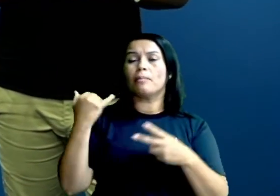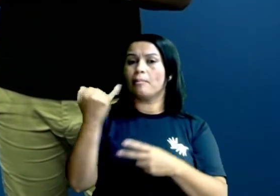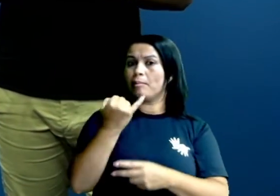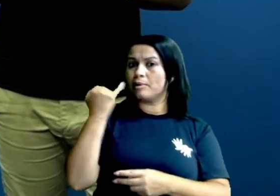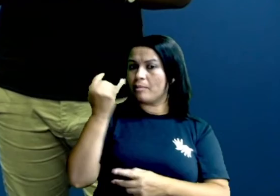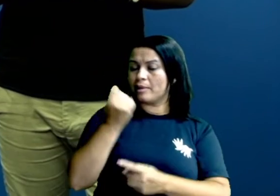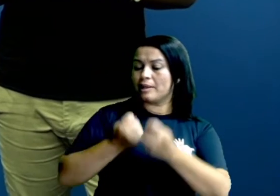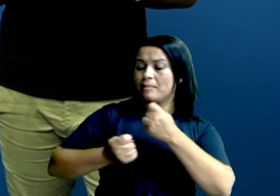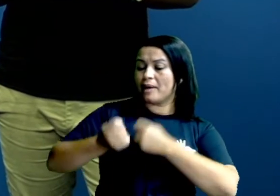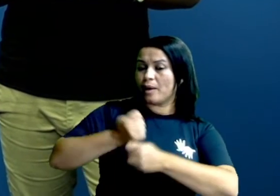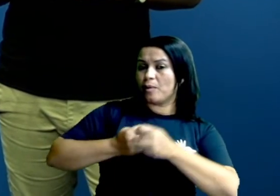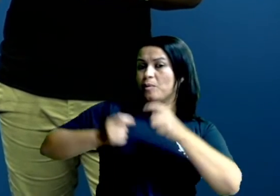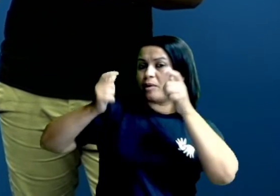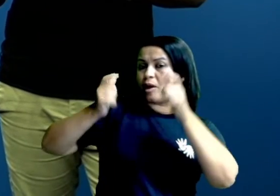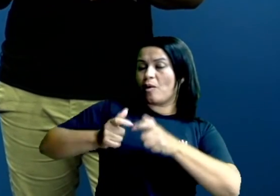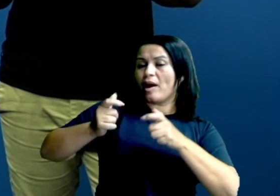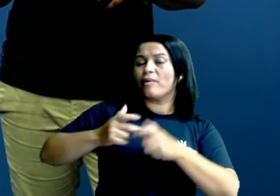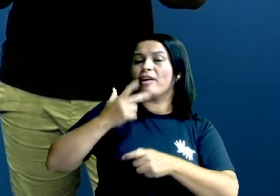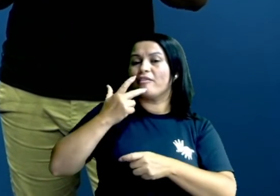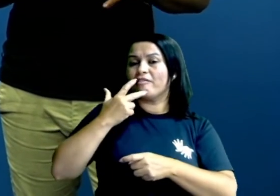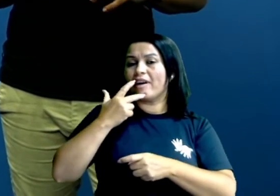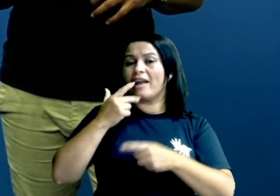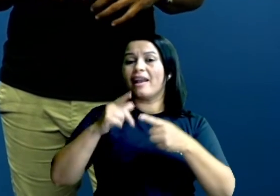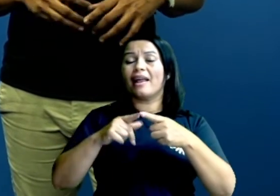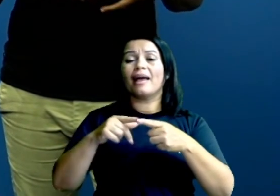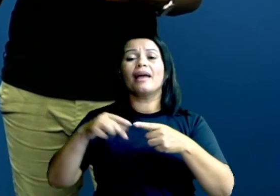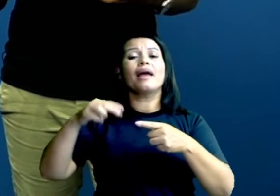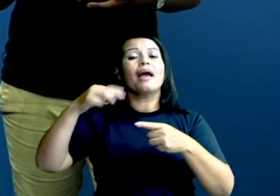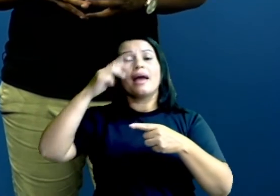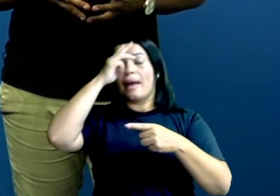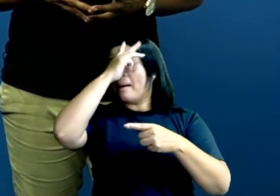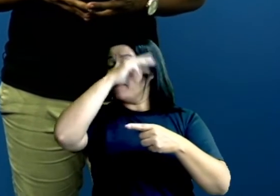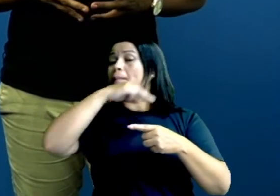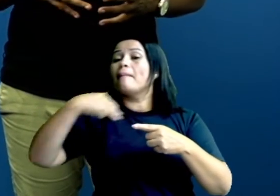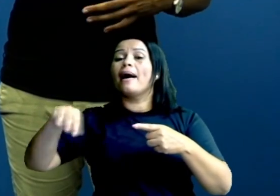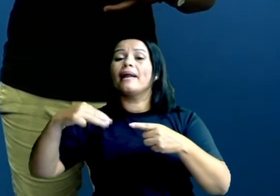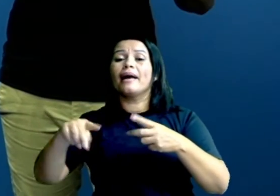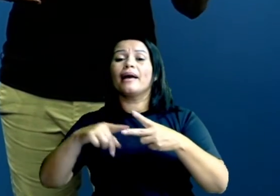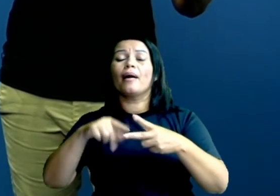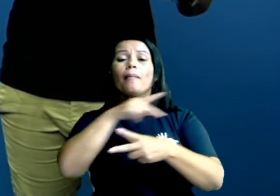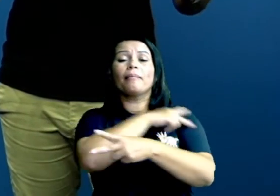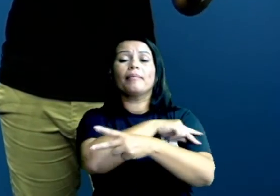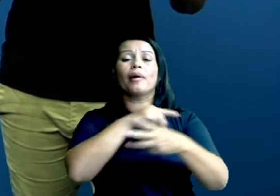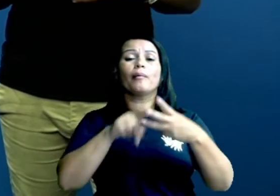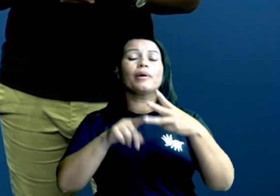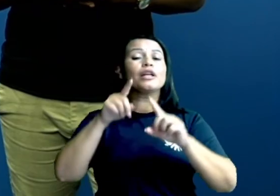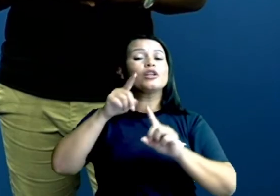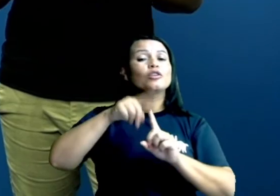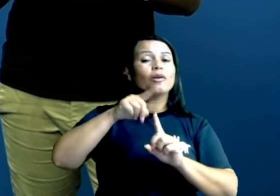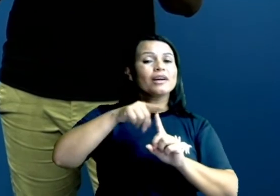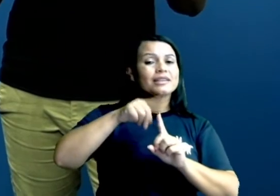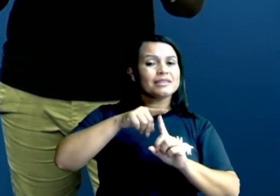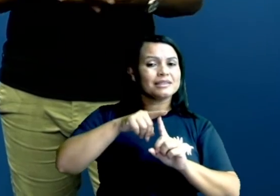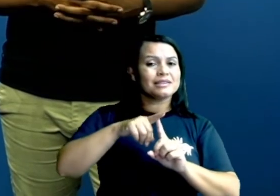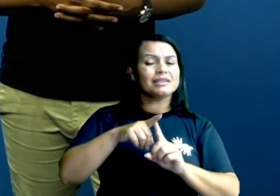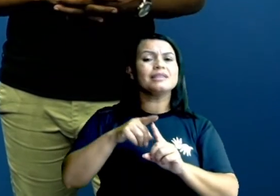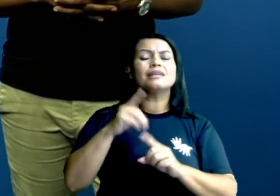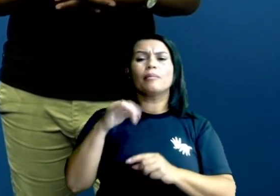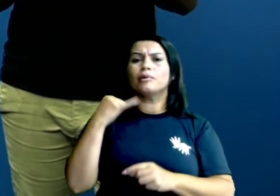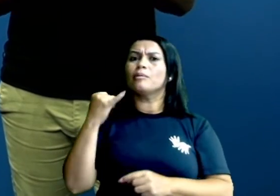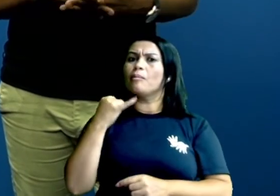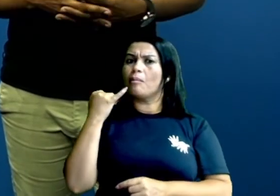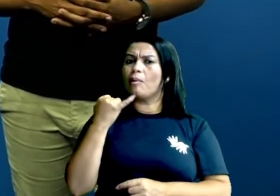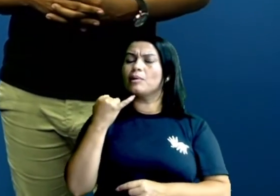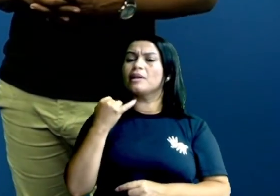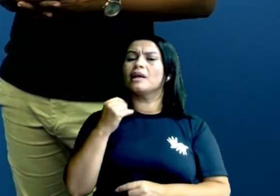local, né, desses lugares que eu citei, Maranhão, Piauí e Tocantins, porque muitas populações, pessoas utilizam, né, a planta para retirar